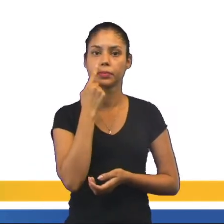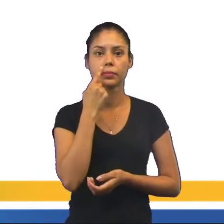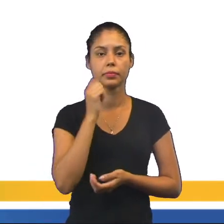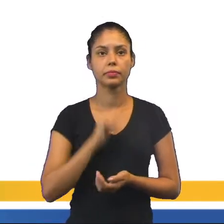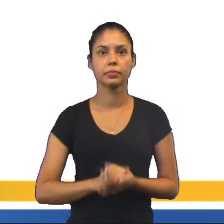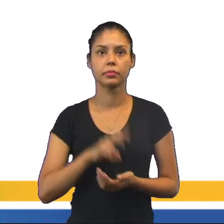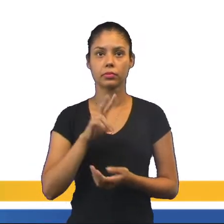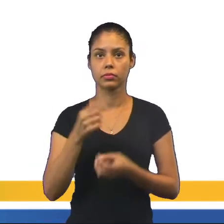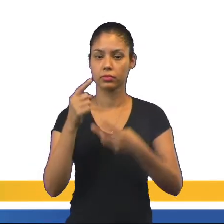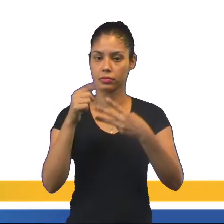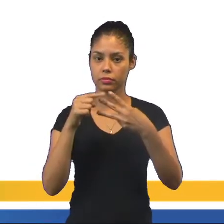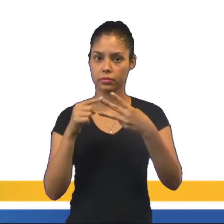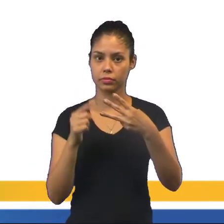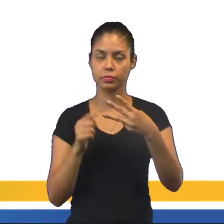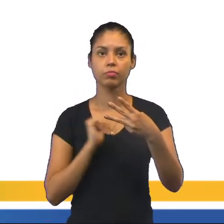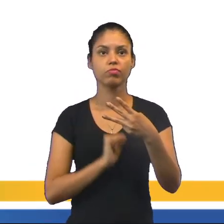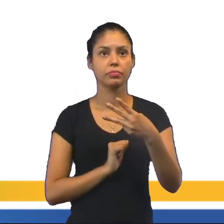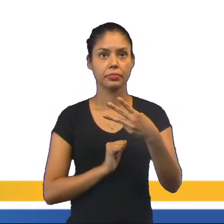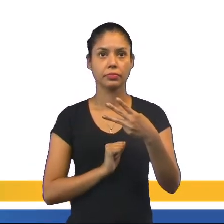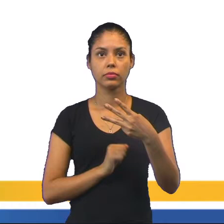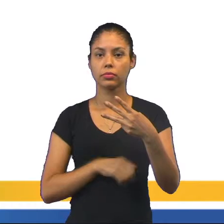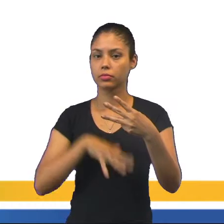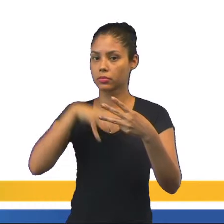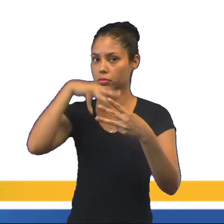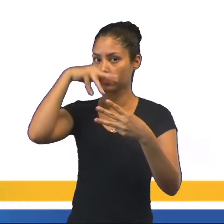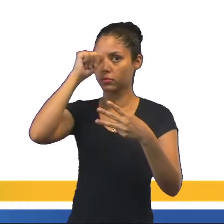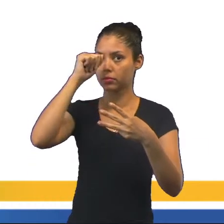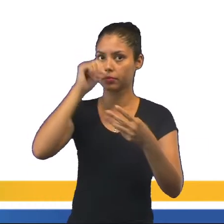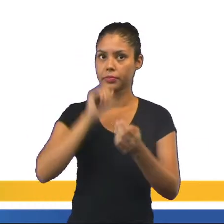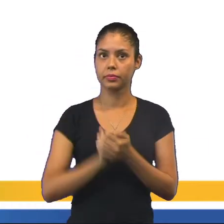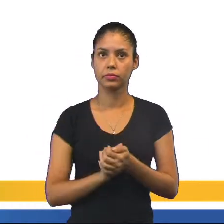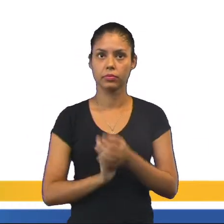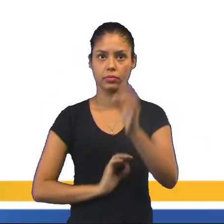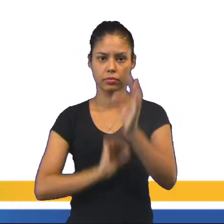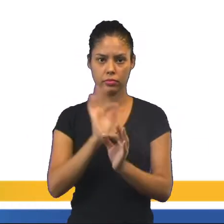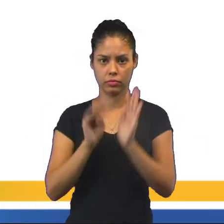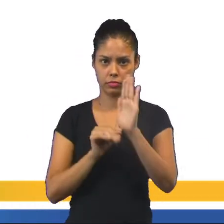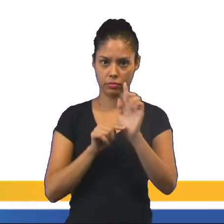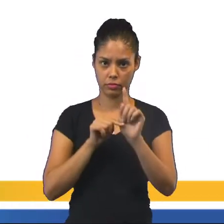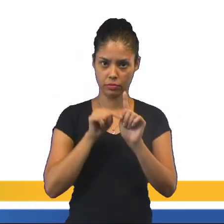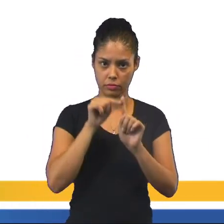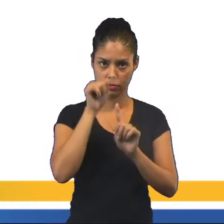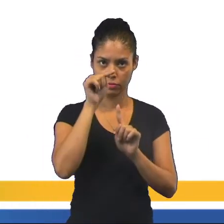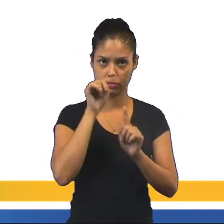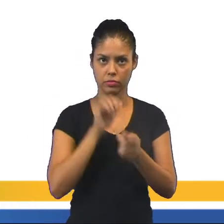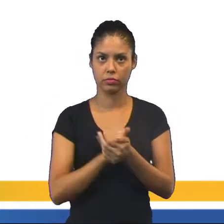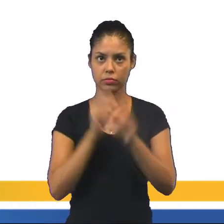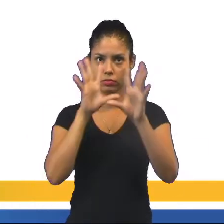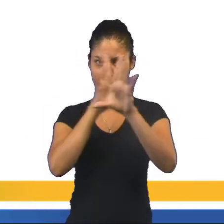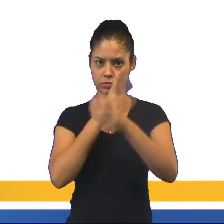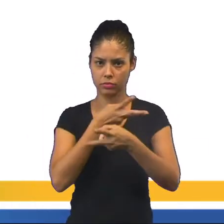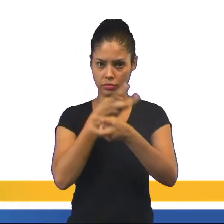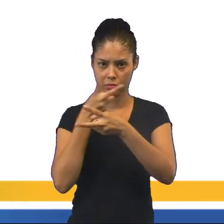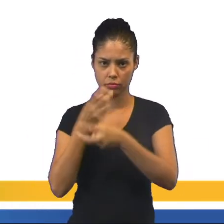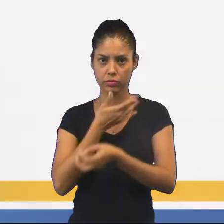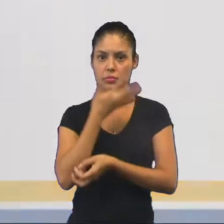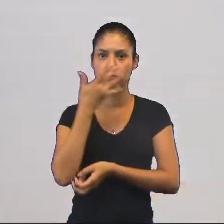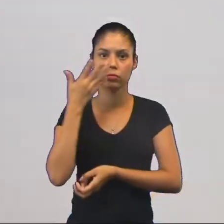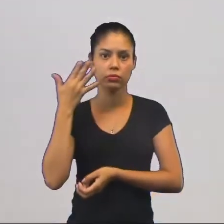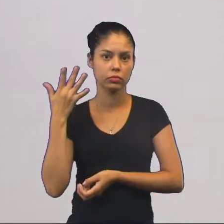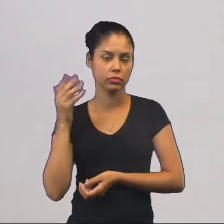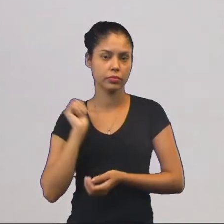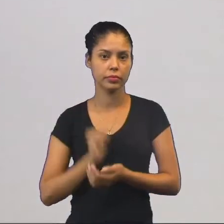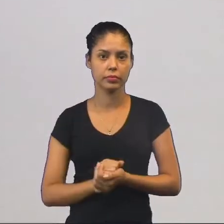que vão realizar 3 tarefas: filtração, regulação da temperatura do ar e percepção de